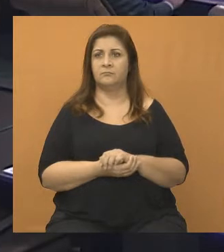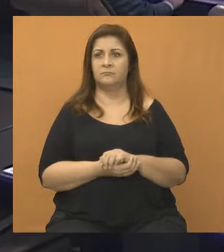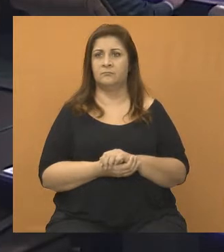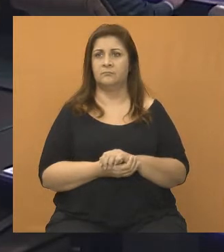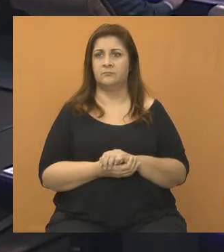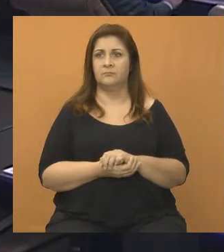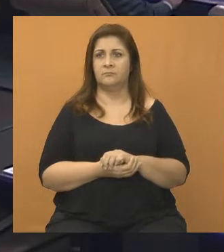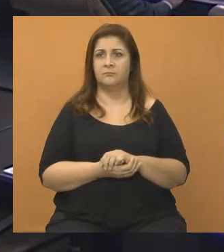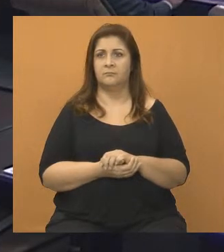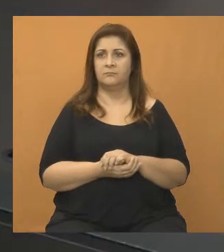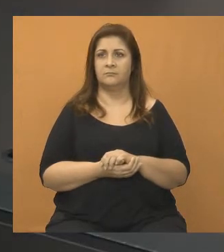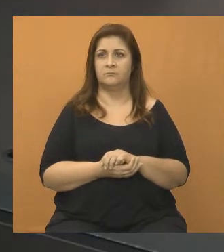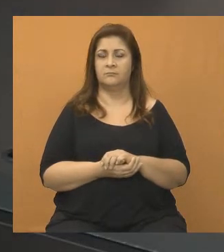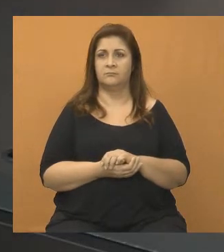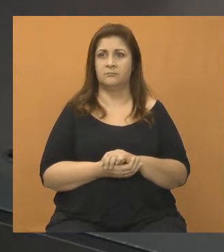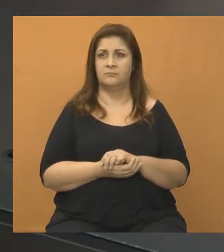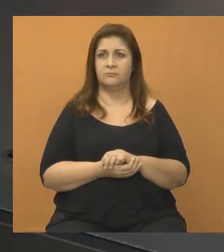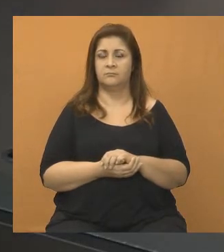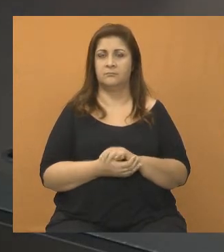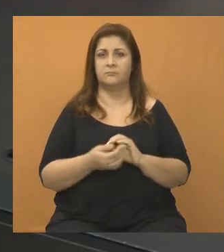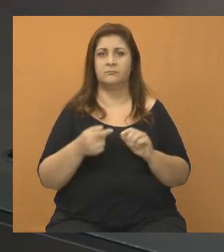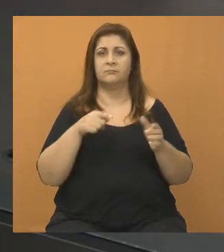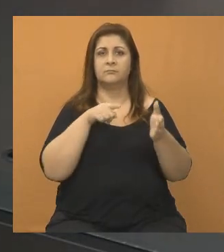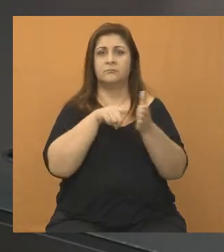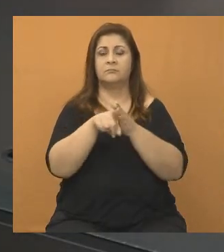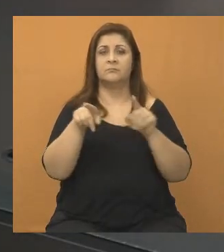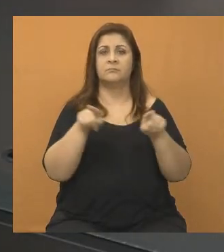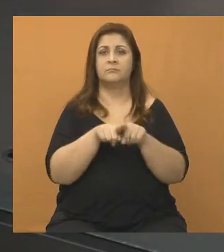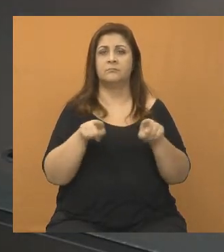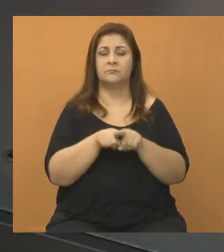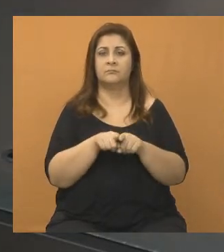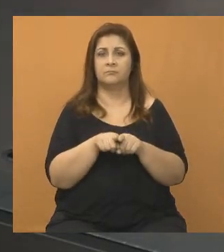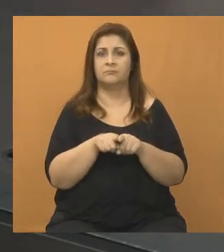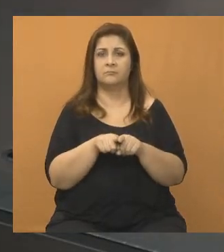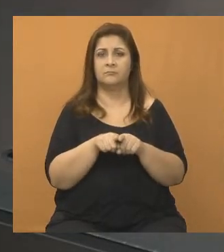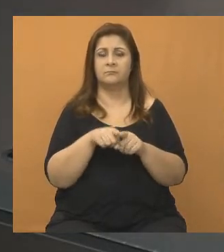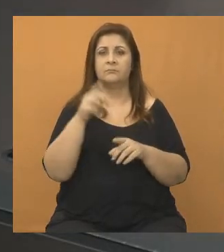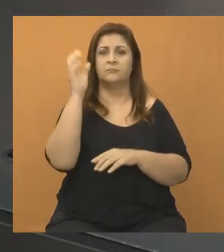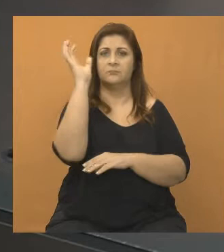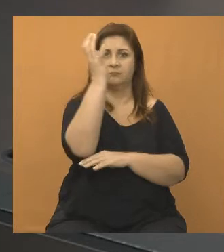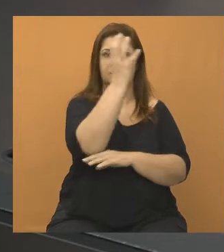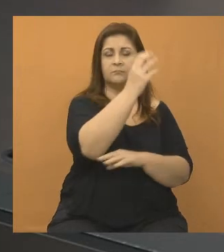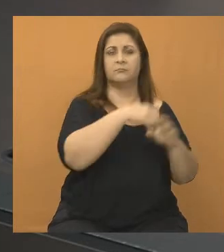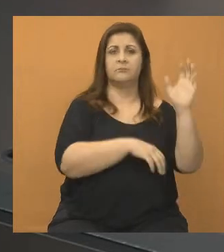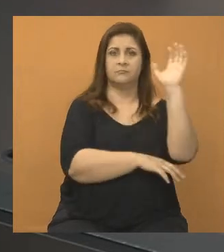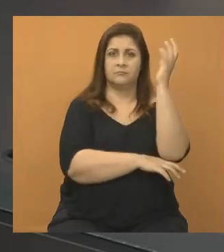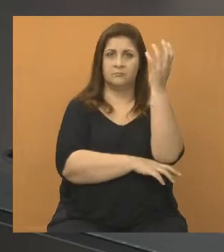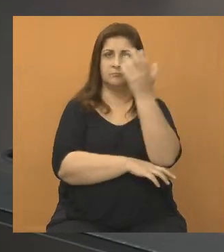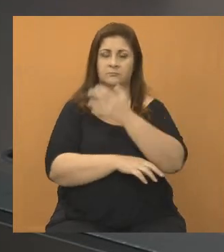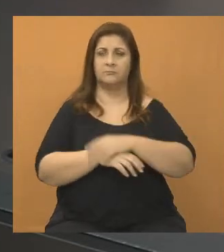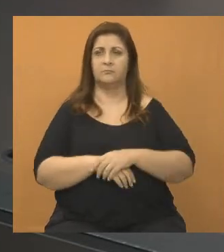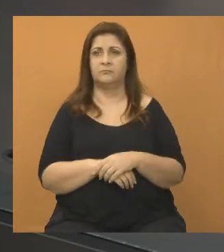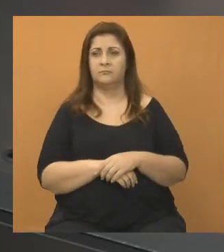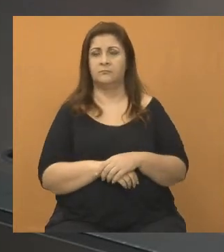finalizar, a respeito, né, do eixo de desenvolvimento sustentável do meio ambiente, que no caso aqui a previsão